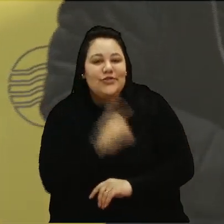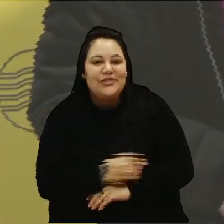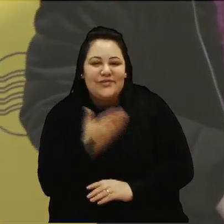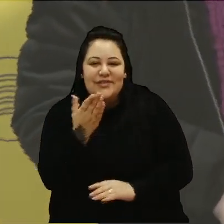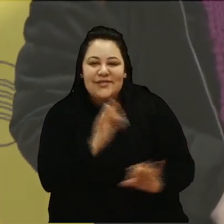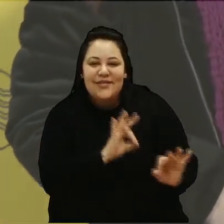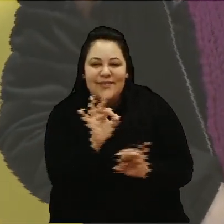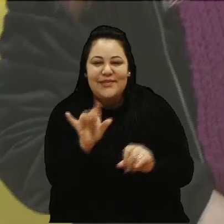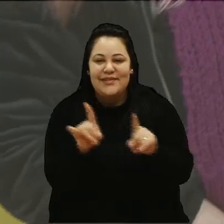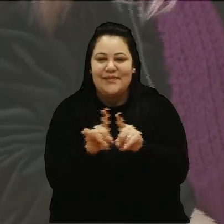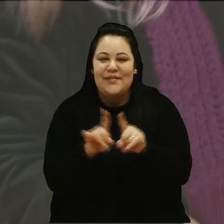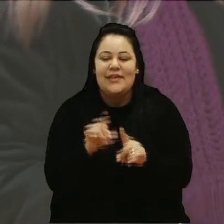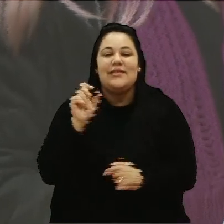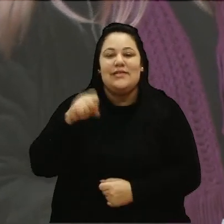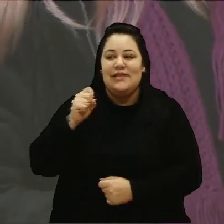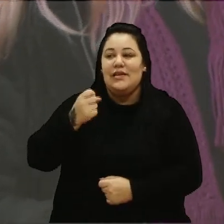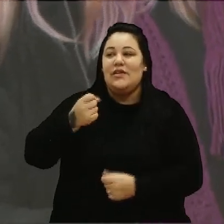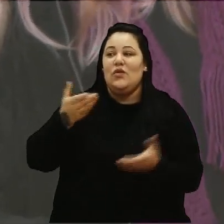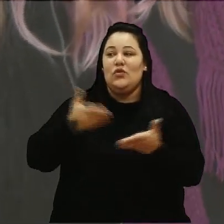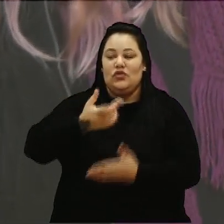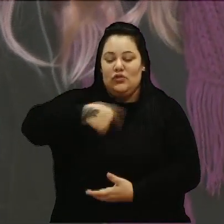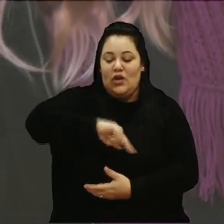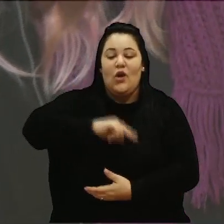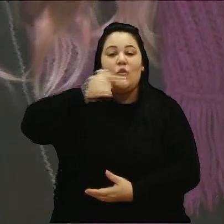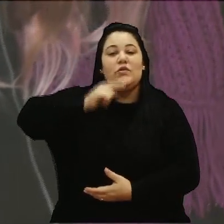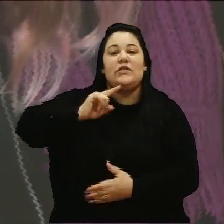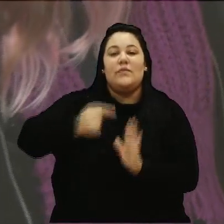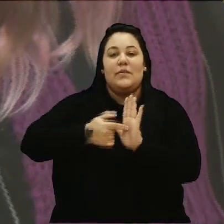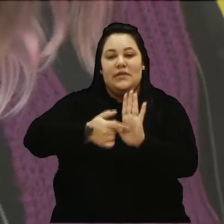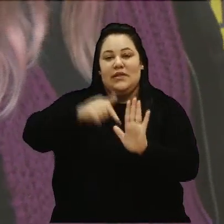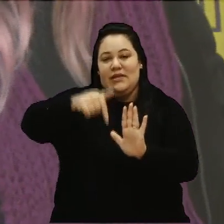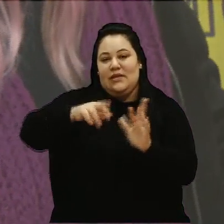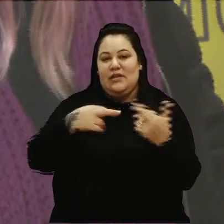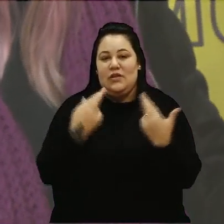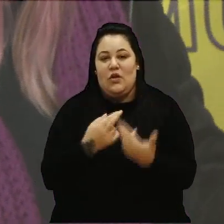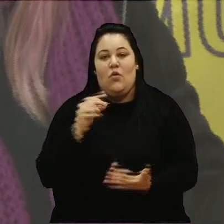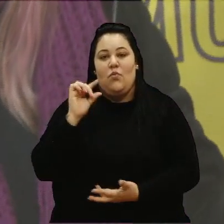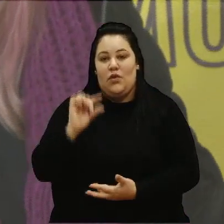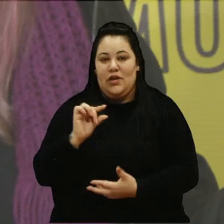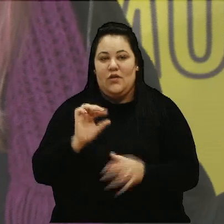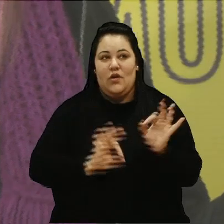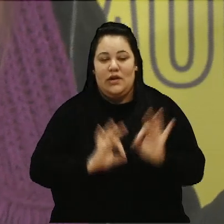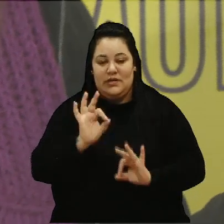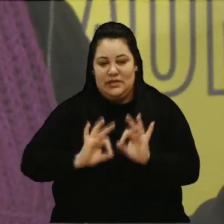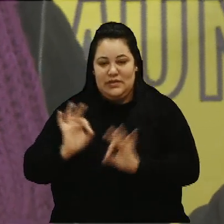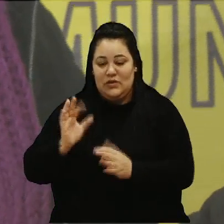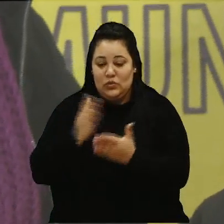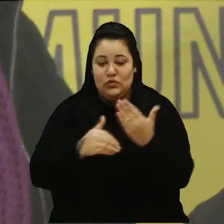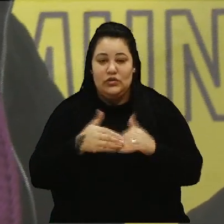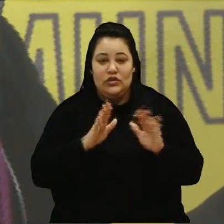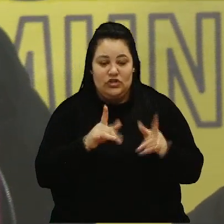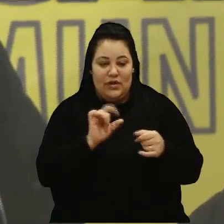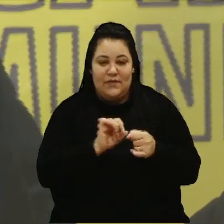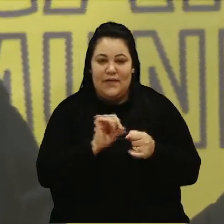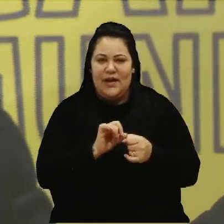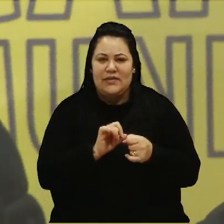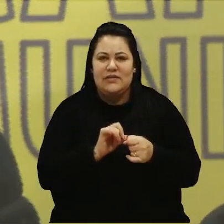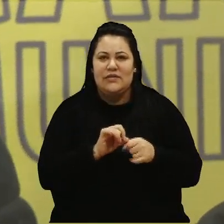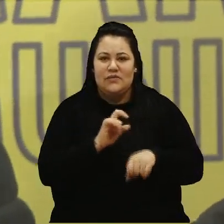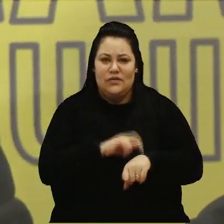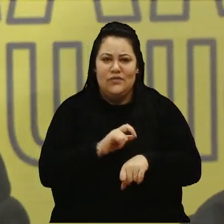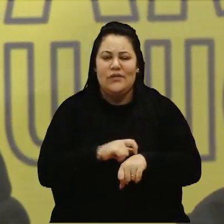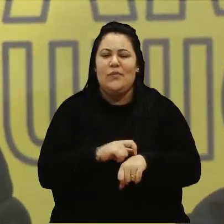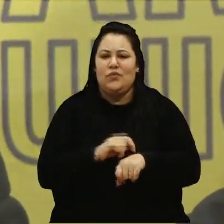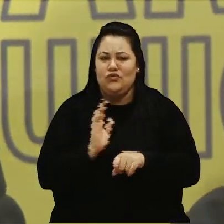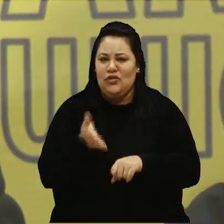está nos acompanhando. Sim, hoje a gente conseguiu apresentar aqui na sessão um pouco desse planejamento que a gente já vem fazendo há bastante tempo, enquanto